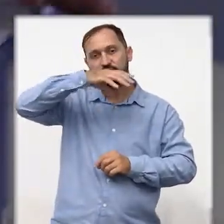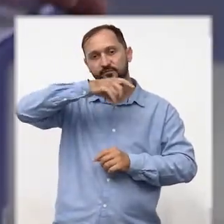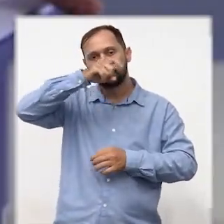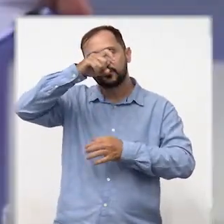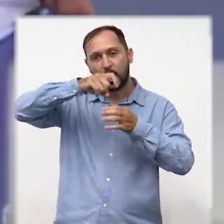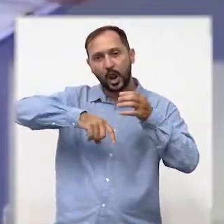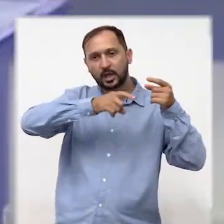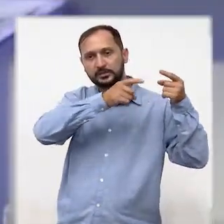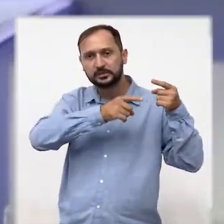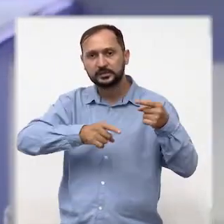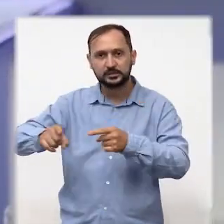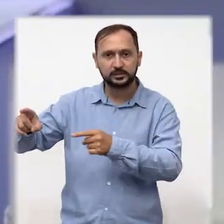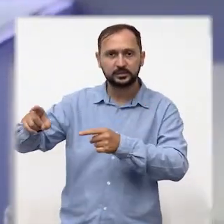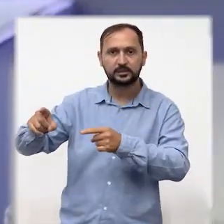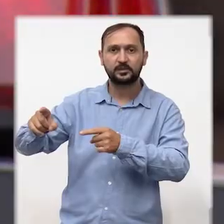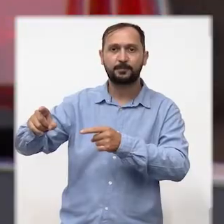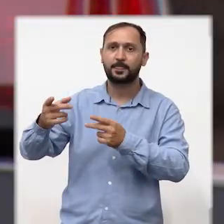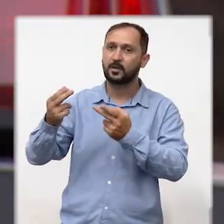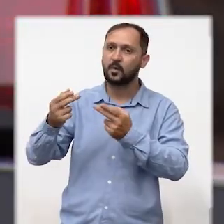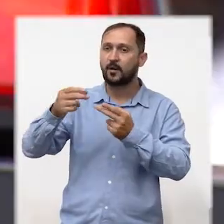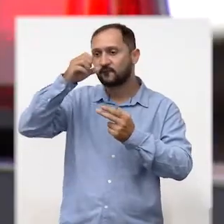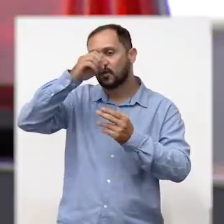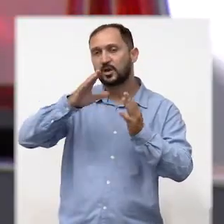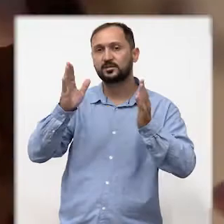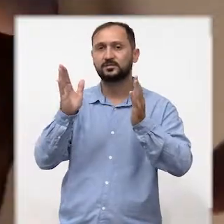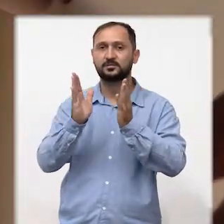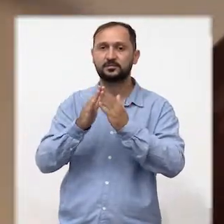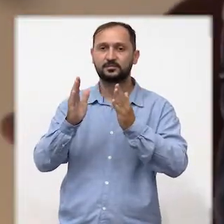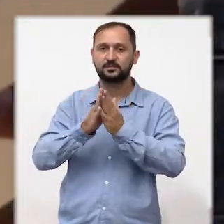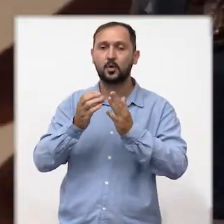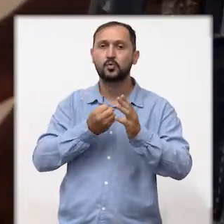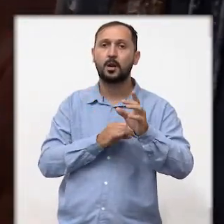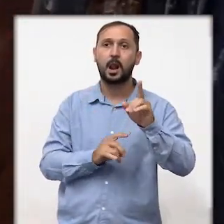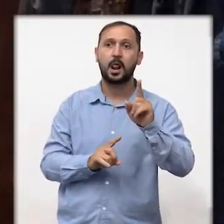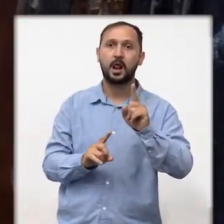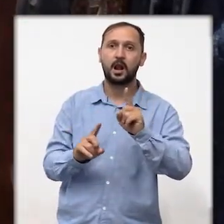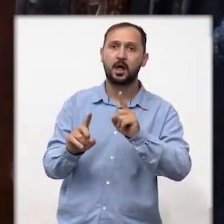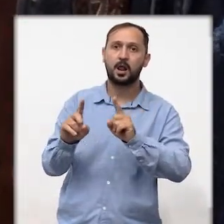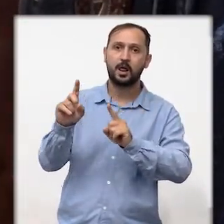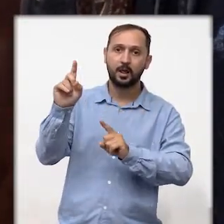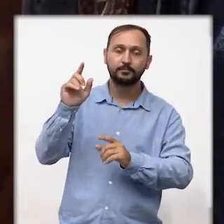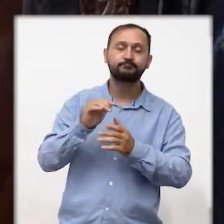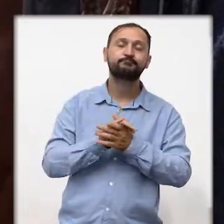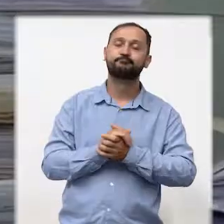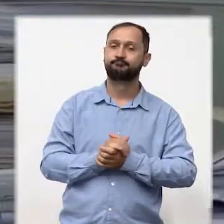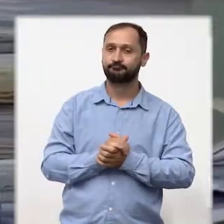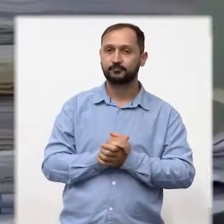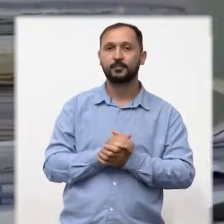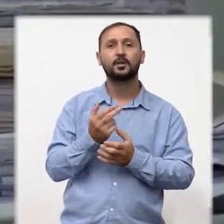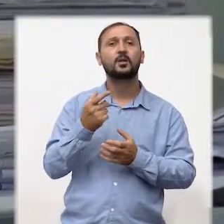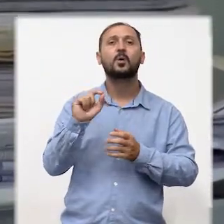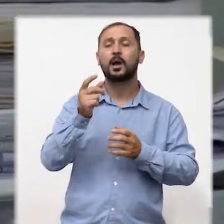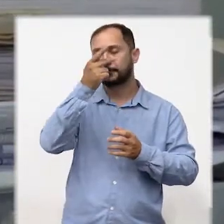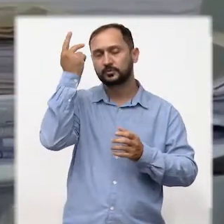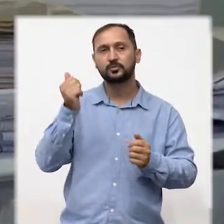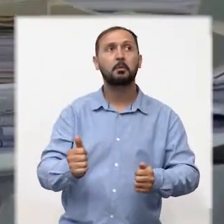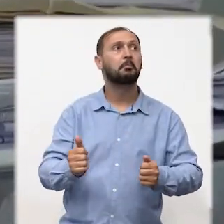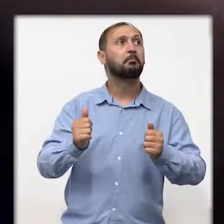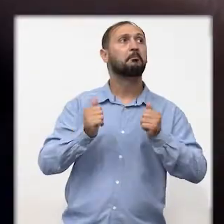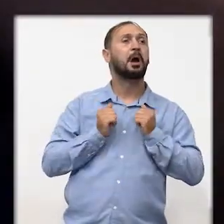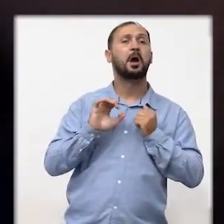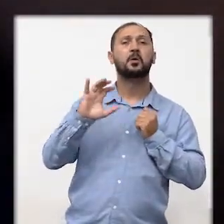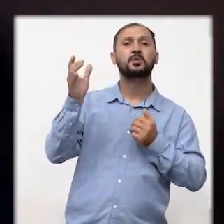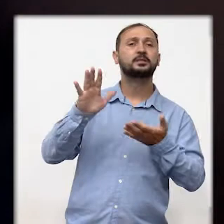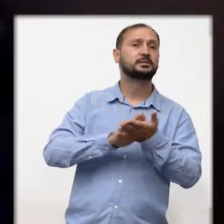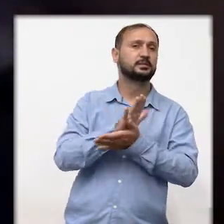violência sexual, assim como a violência doméstica, aumentem expressivamente, assim como a impunidade.